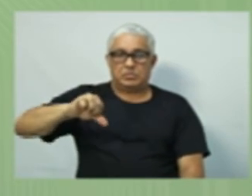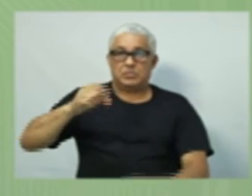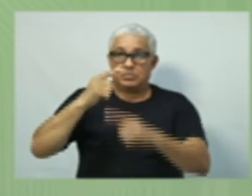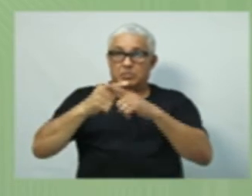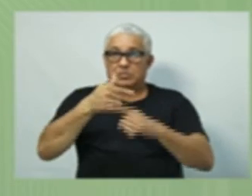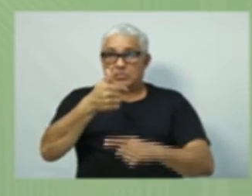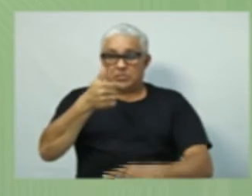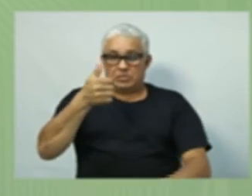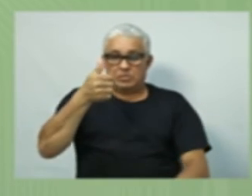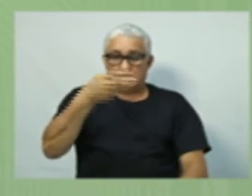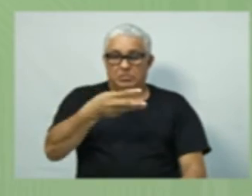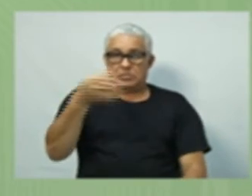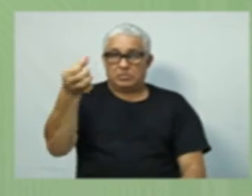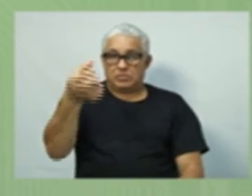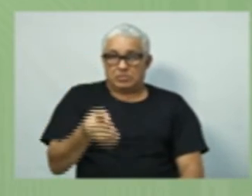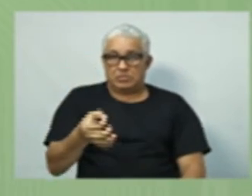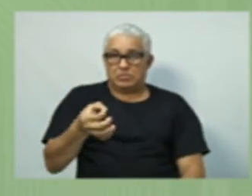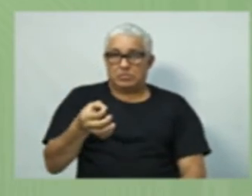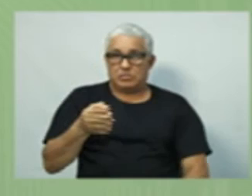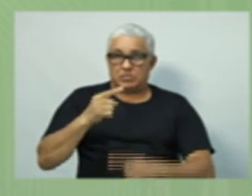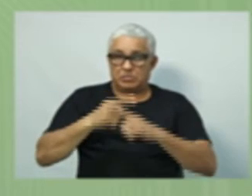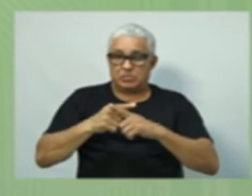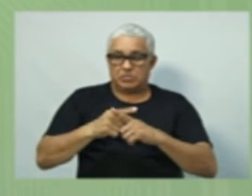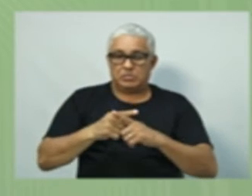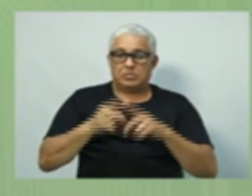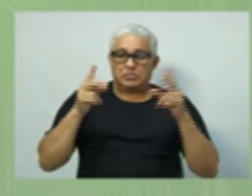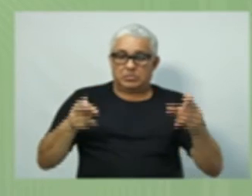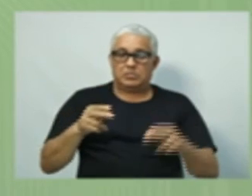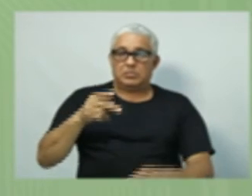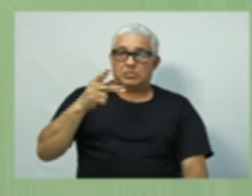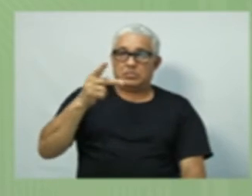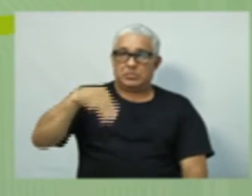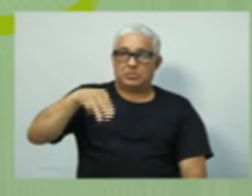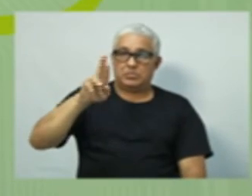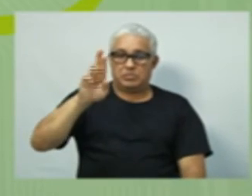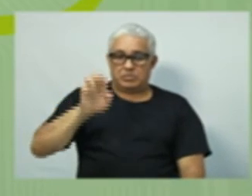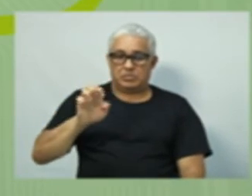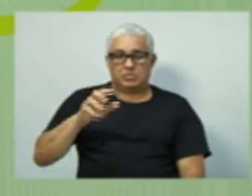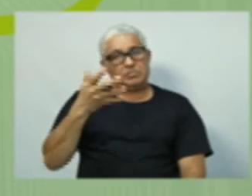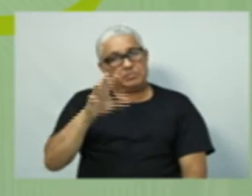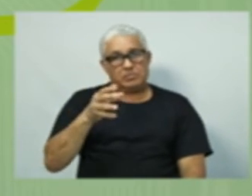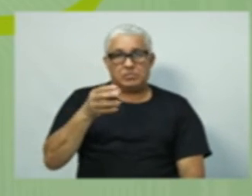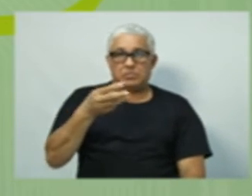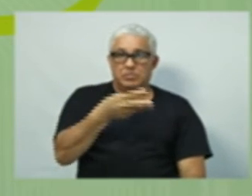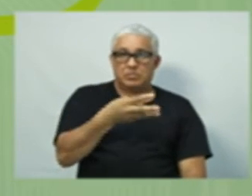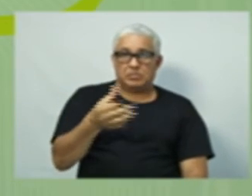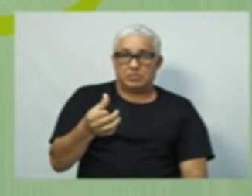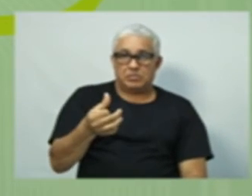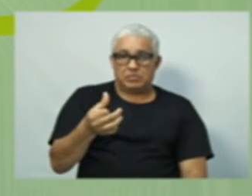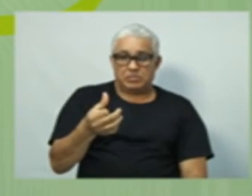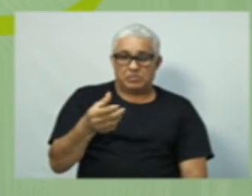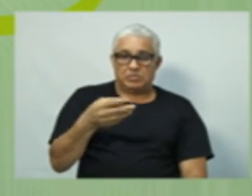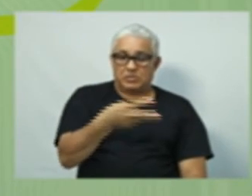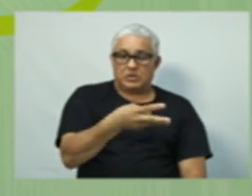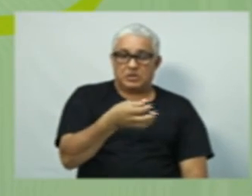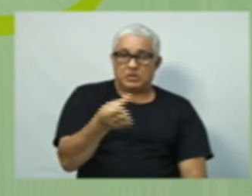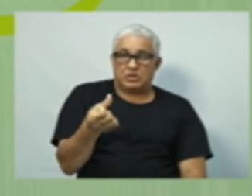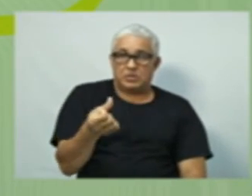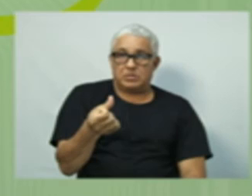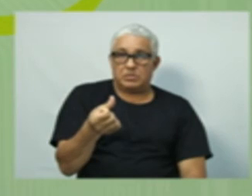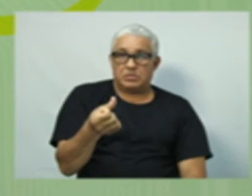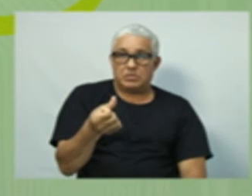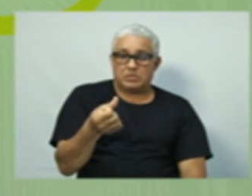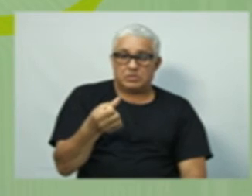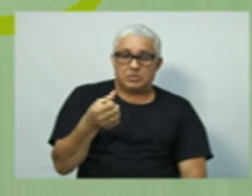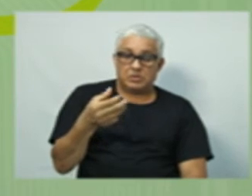69 quando o time ficou 360 eu chego no prazo médio de renovação quanto meu